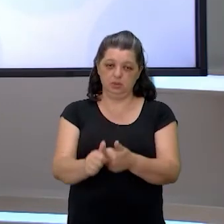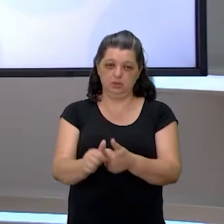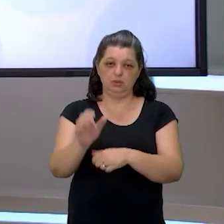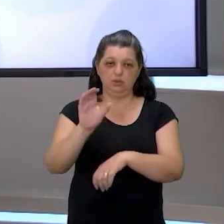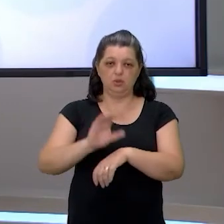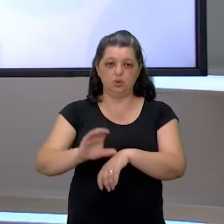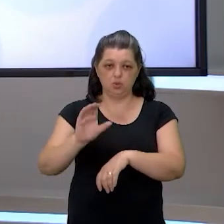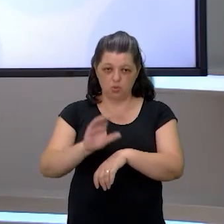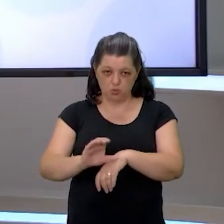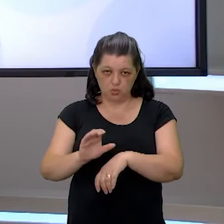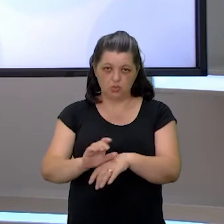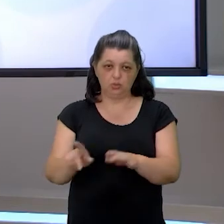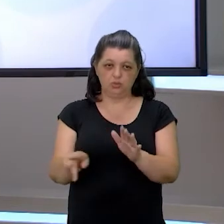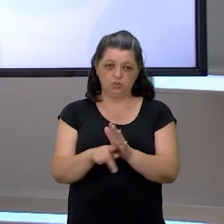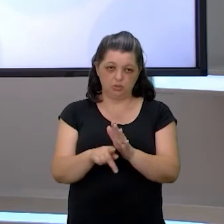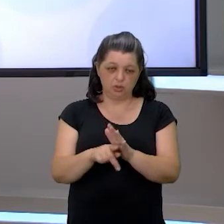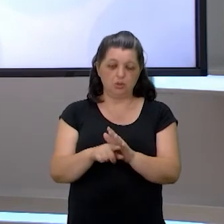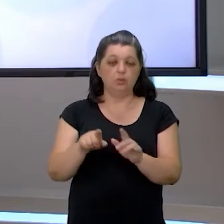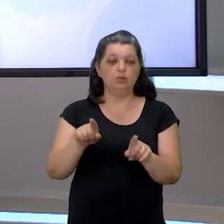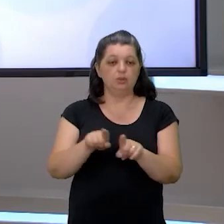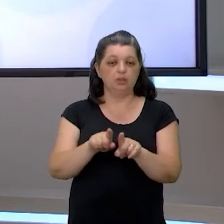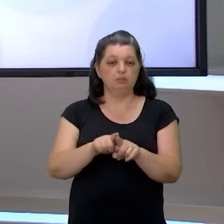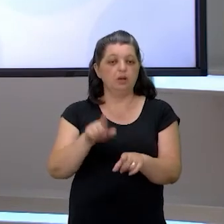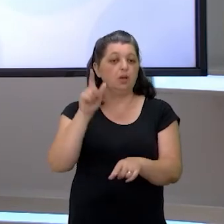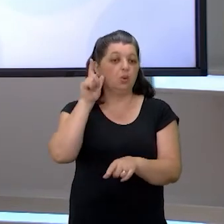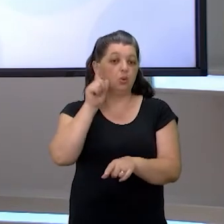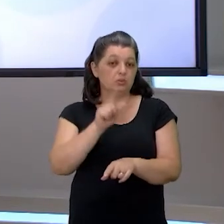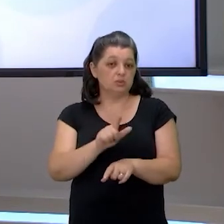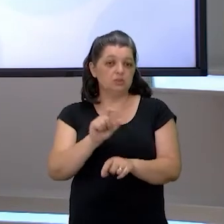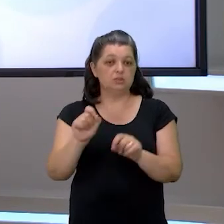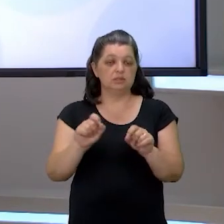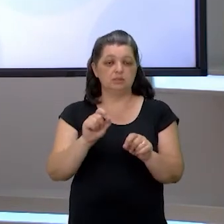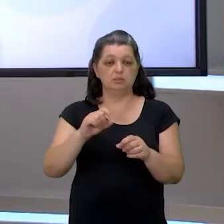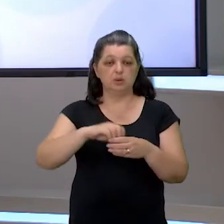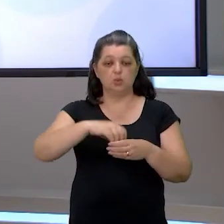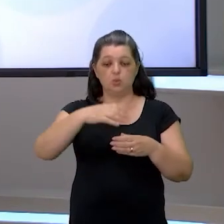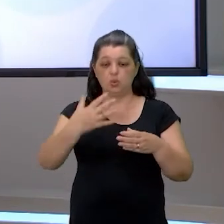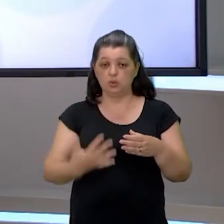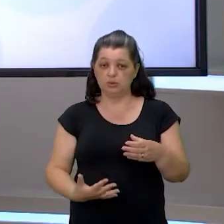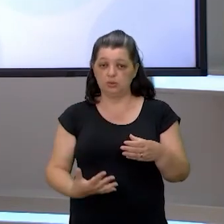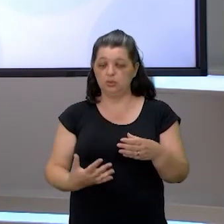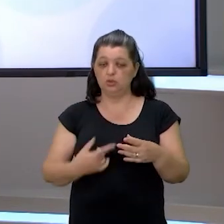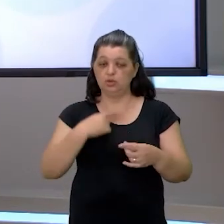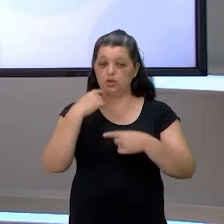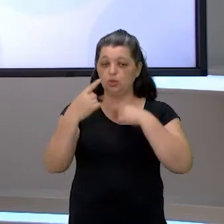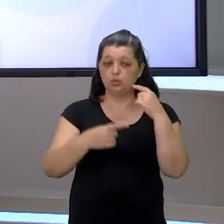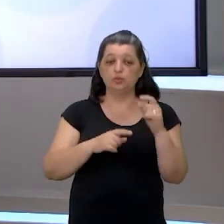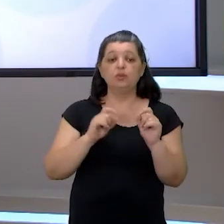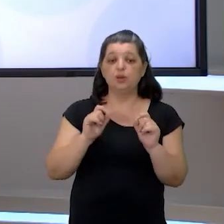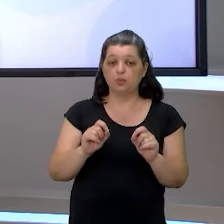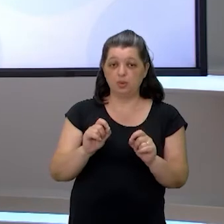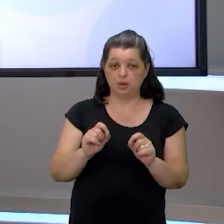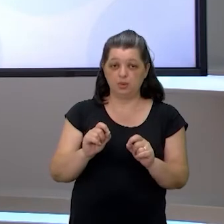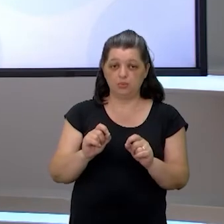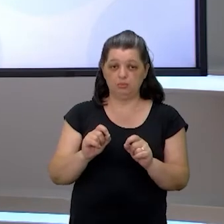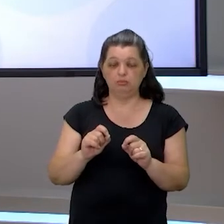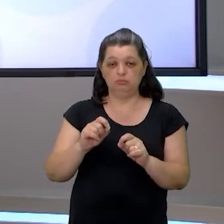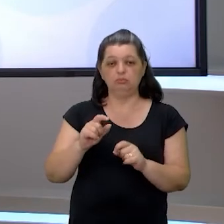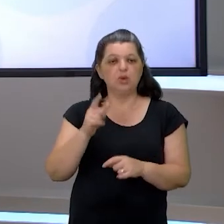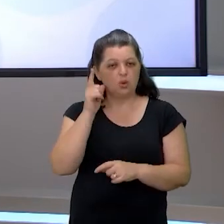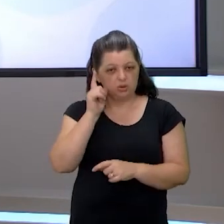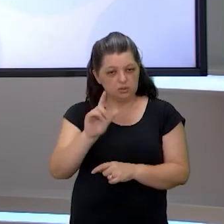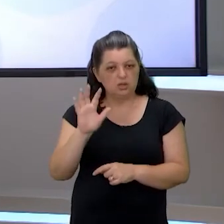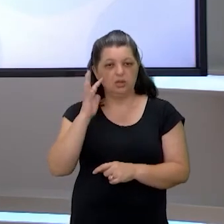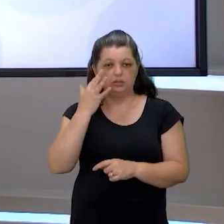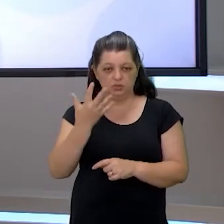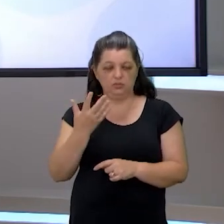curso e para que você também consiga saber em que ponto do conteúdo você está em dúvida, para que você consiga então solucionar aí com o